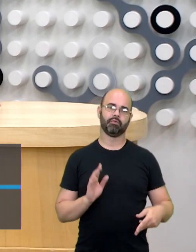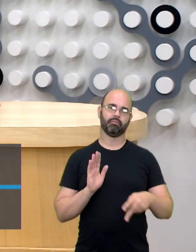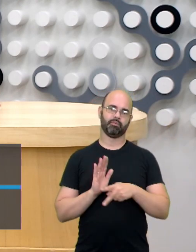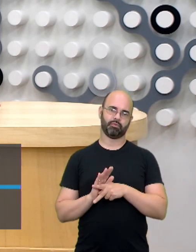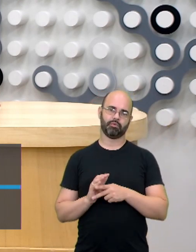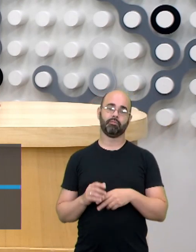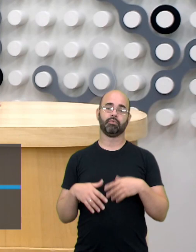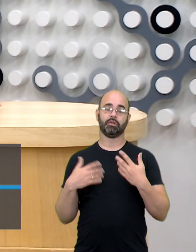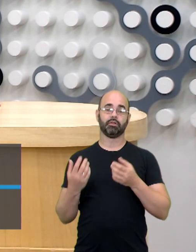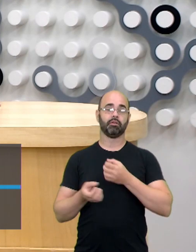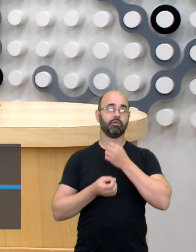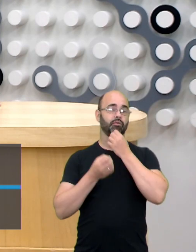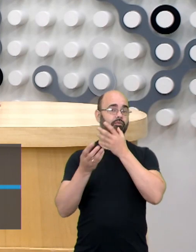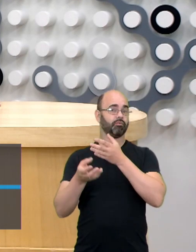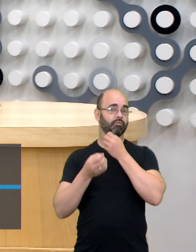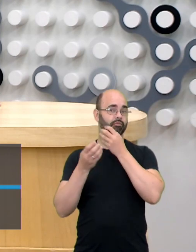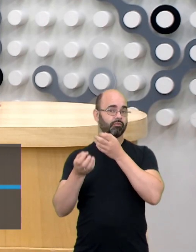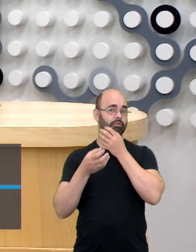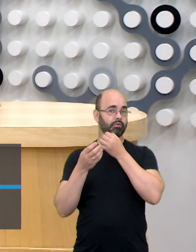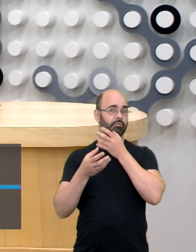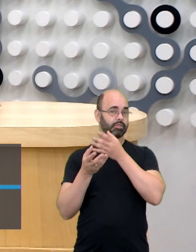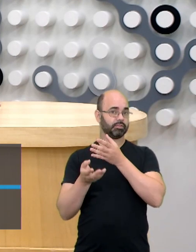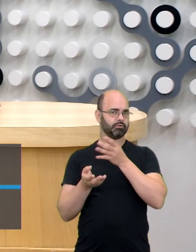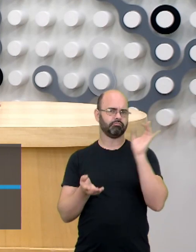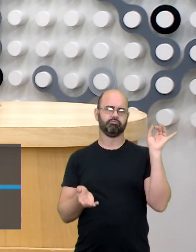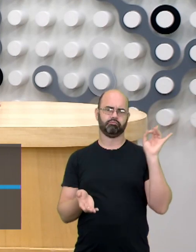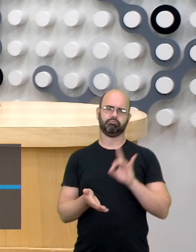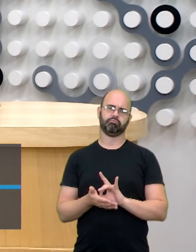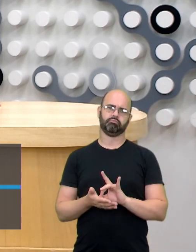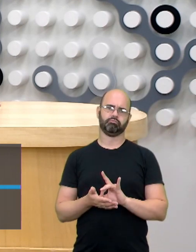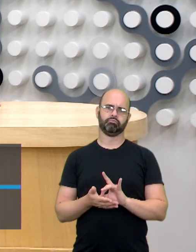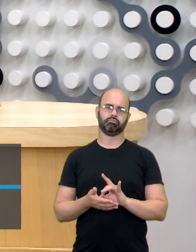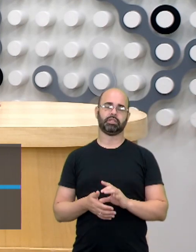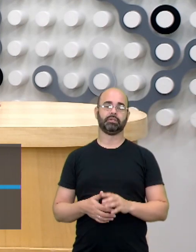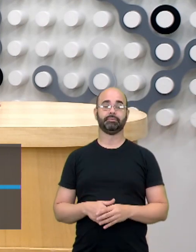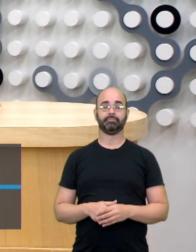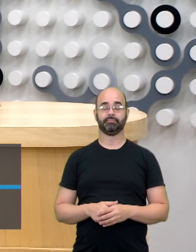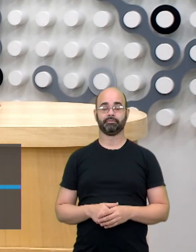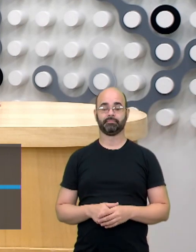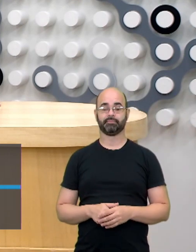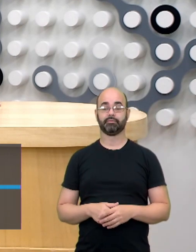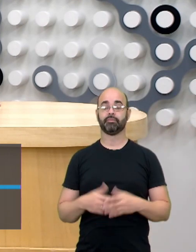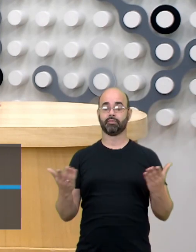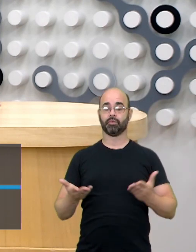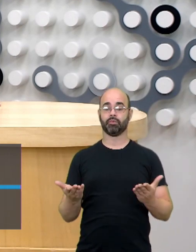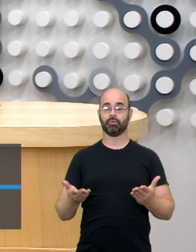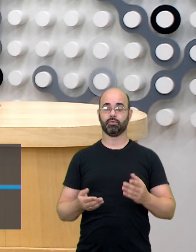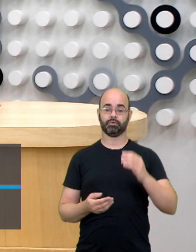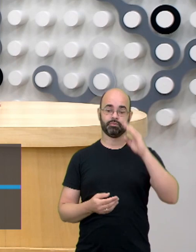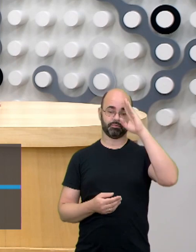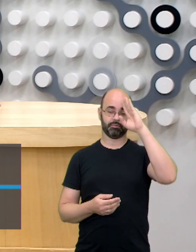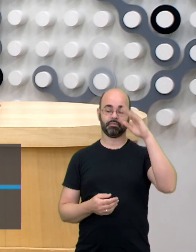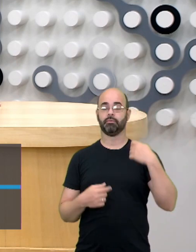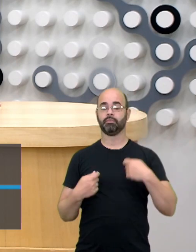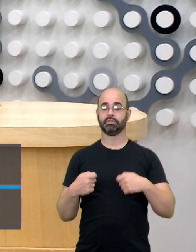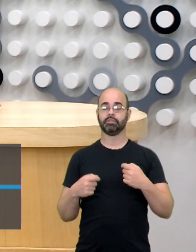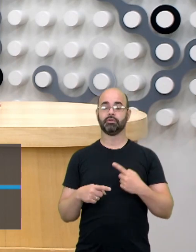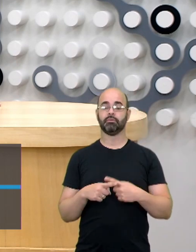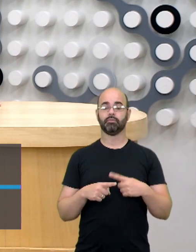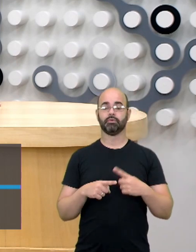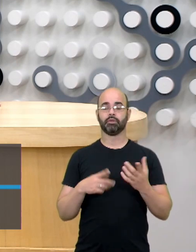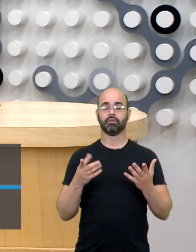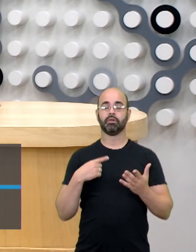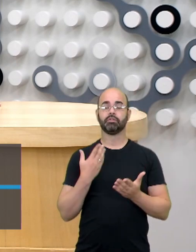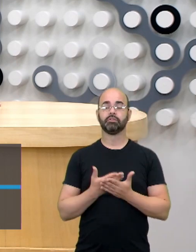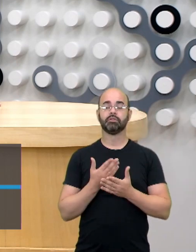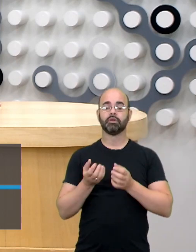os dados que vêm dele são dados verdadeiros, que é isso que a gente pega muito hoje, né? A gente fala muito sobre essa questão de dados,